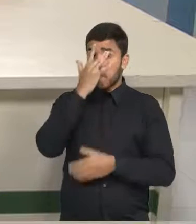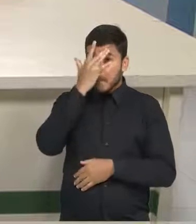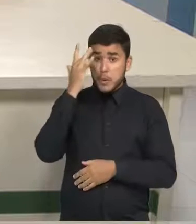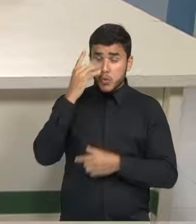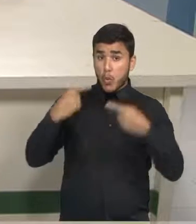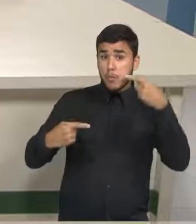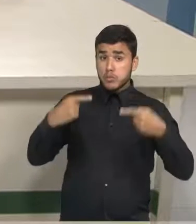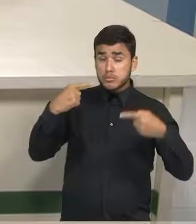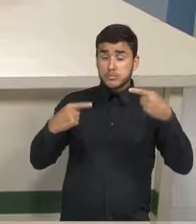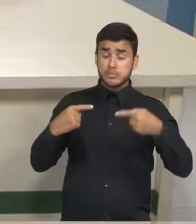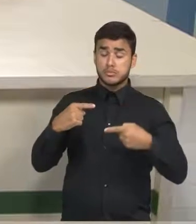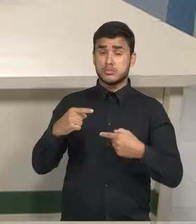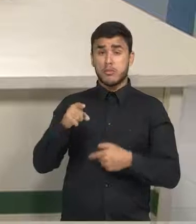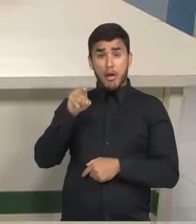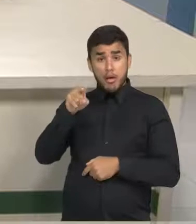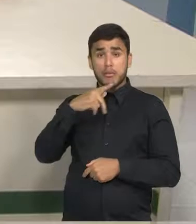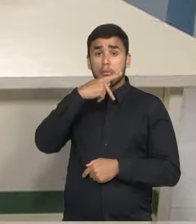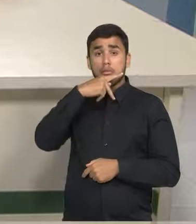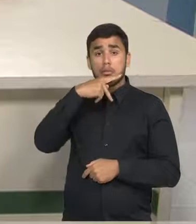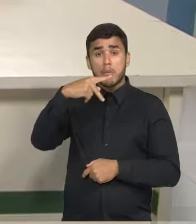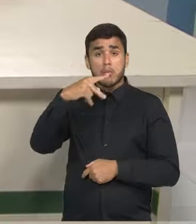PT e